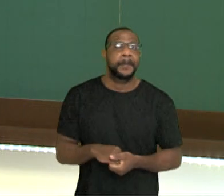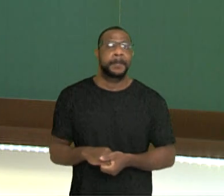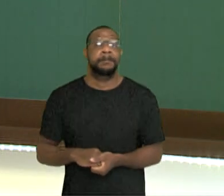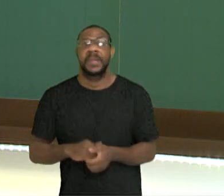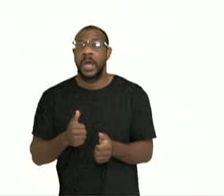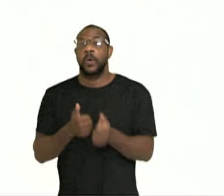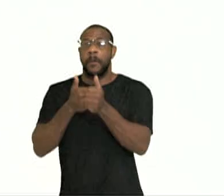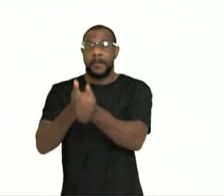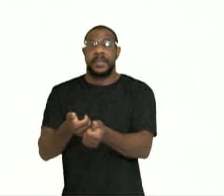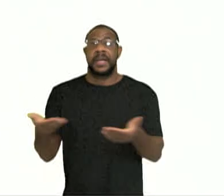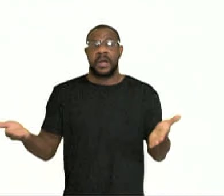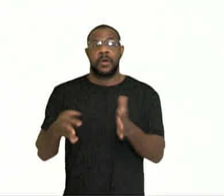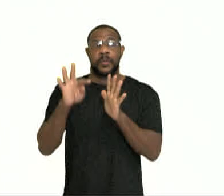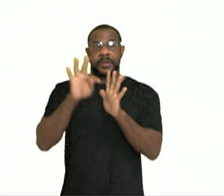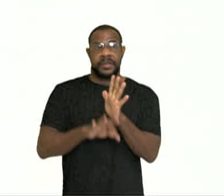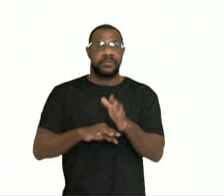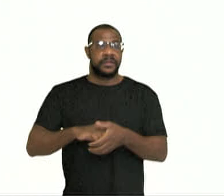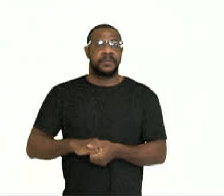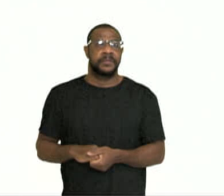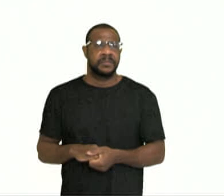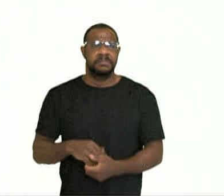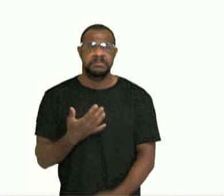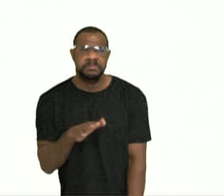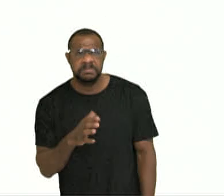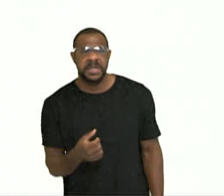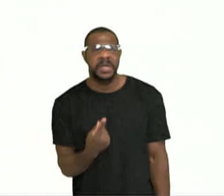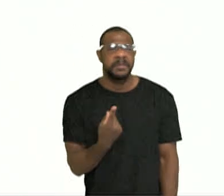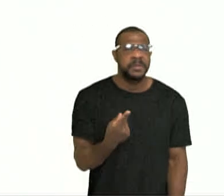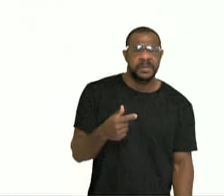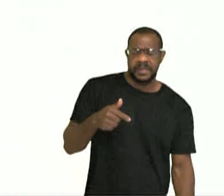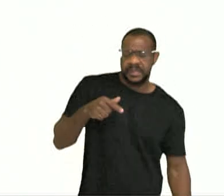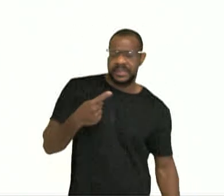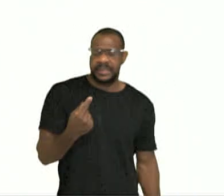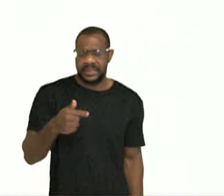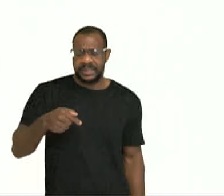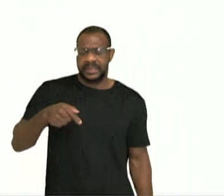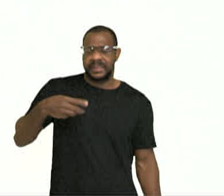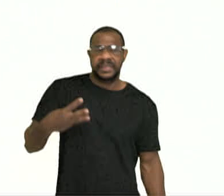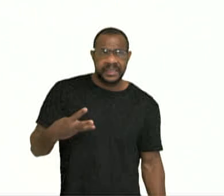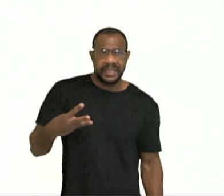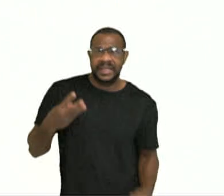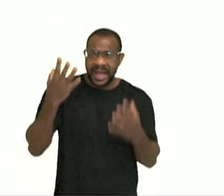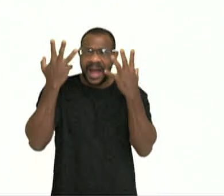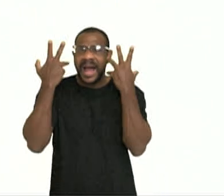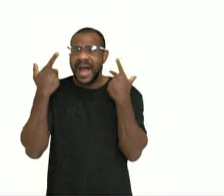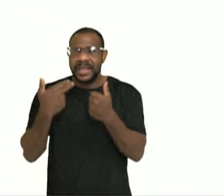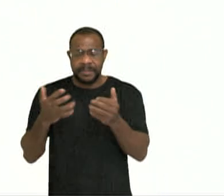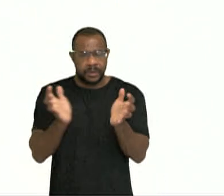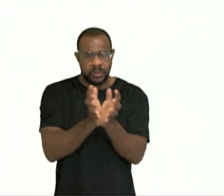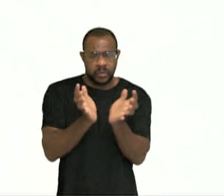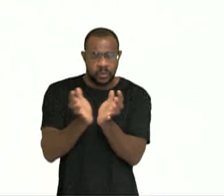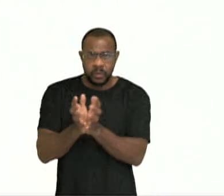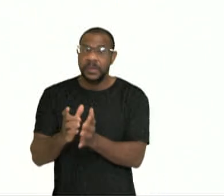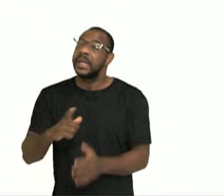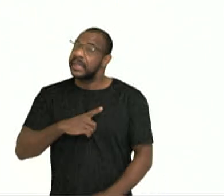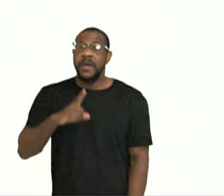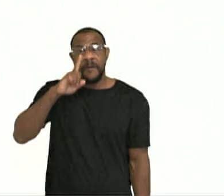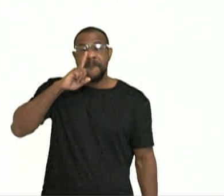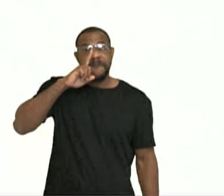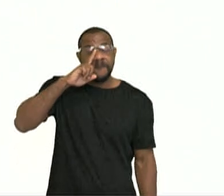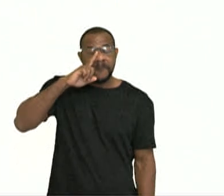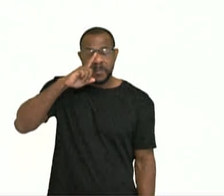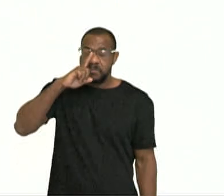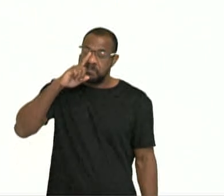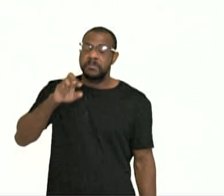então. Pelo menos 1.173 espécies de animais vivem sob risco de extinção no